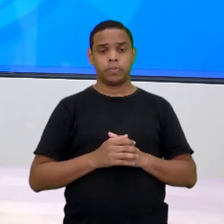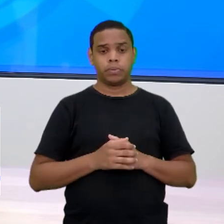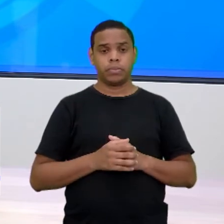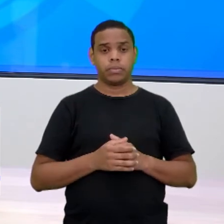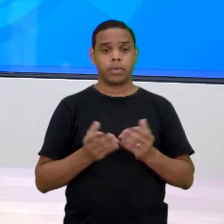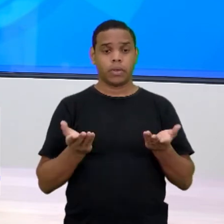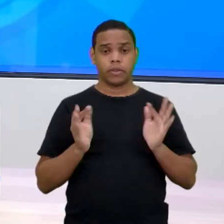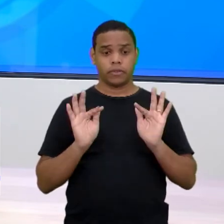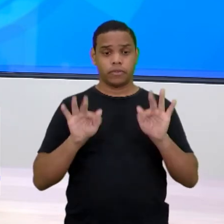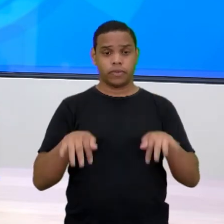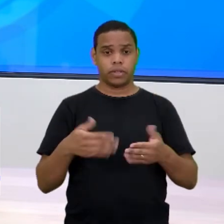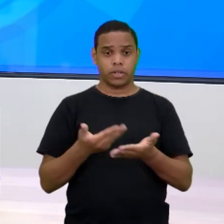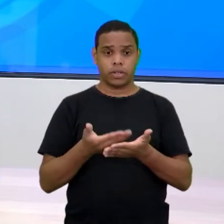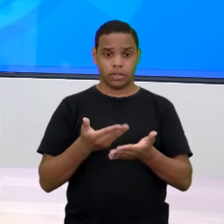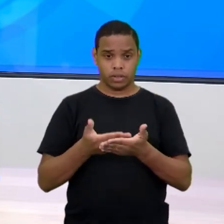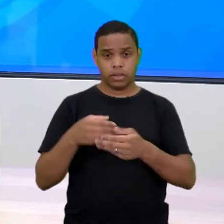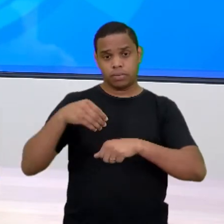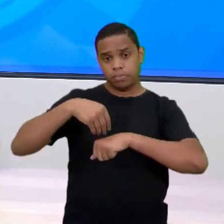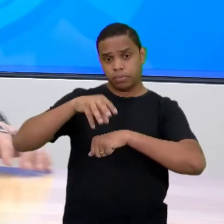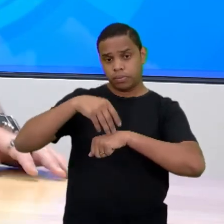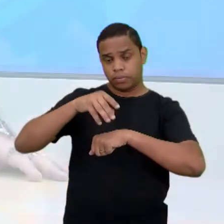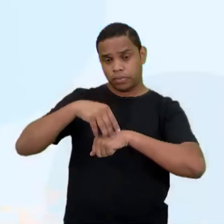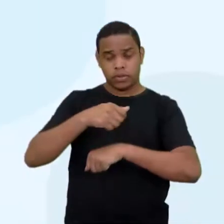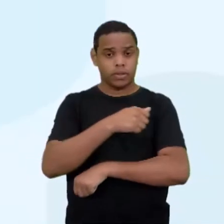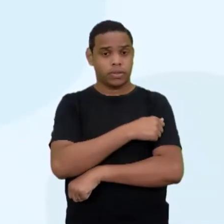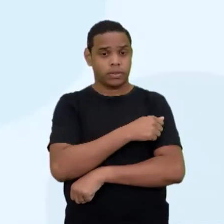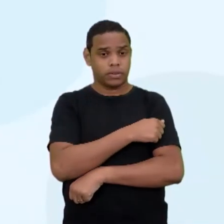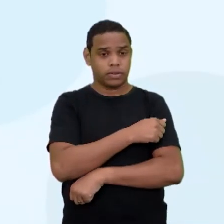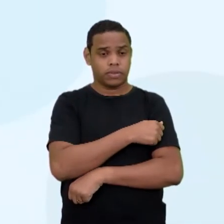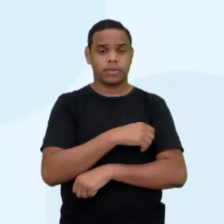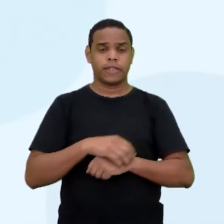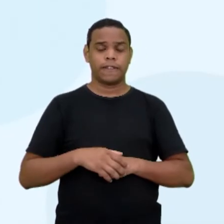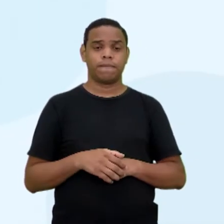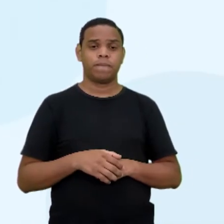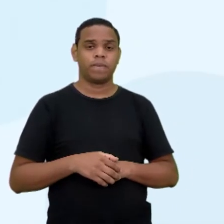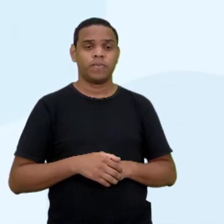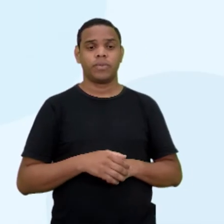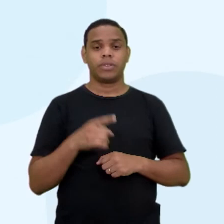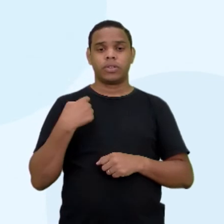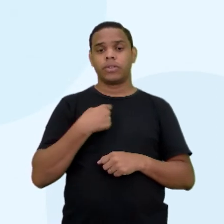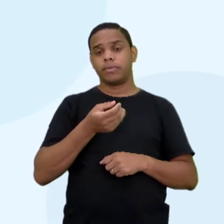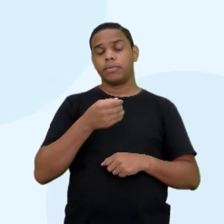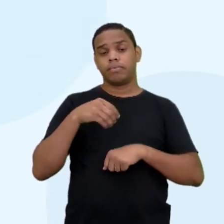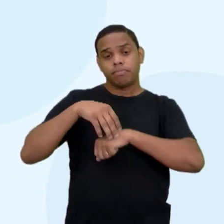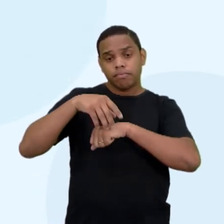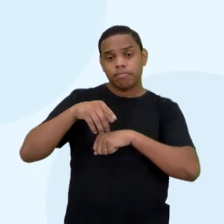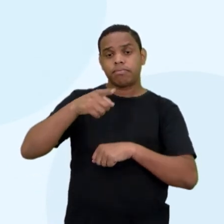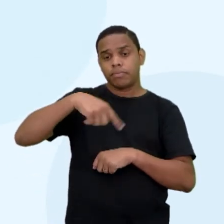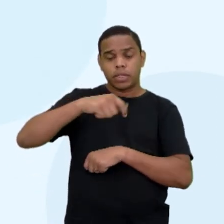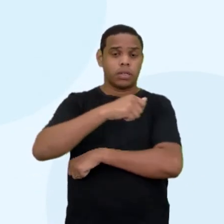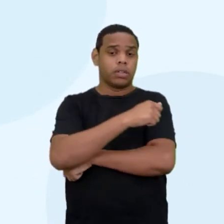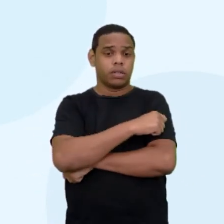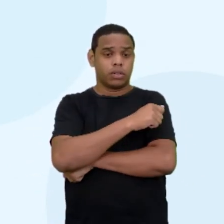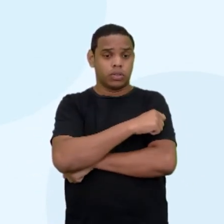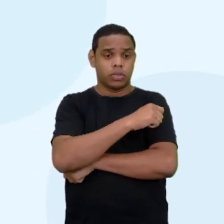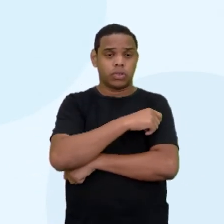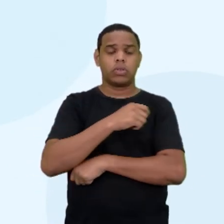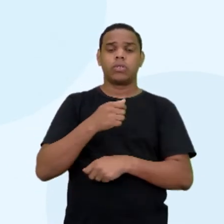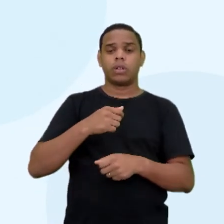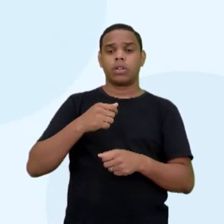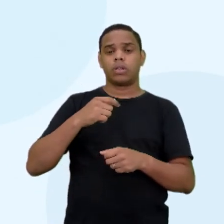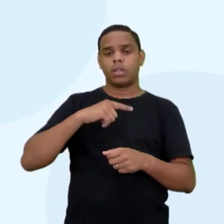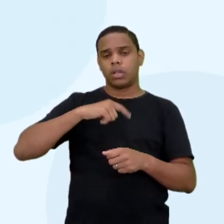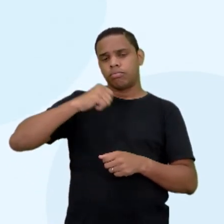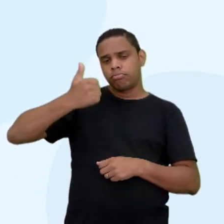vamos finalizar a aula para orientações aí do aluno, aí para o aluno, né? Então sugerimos aí que os estudantes façam